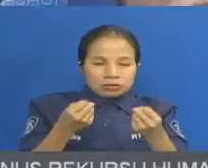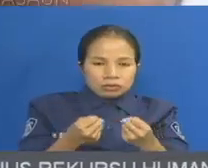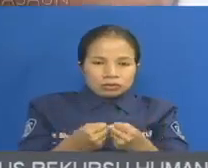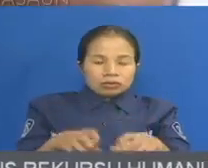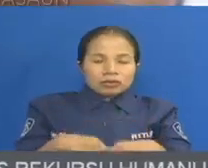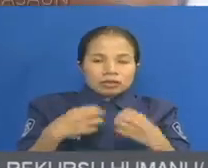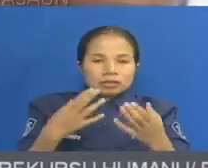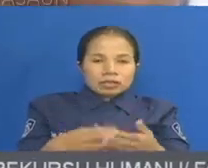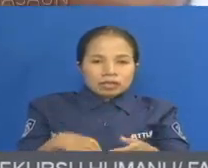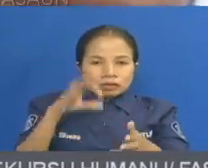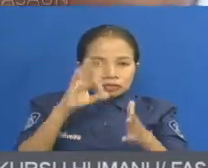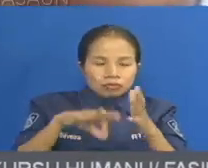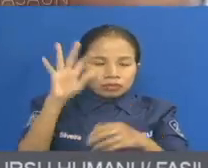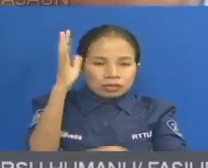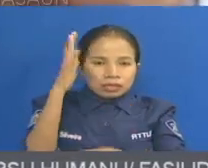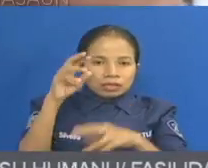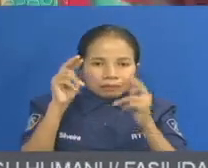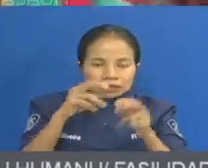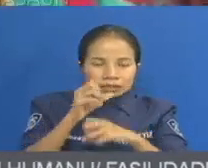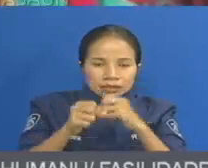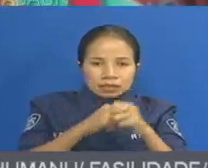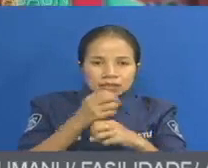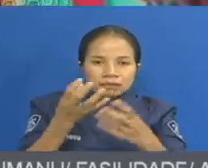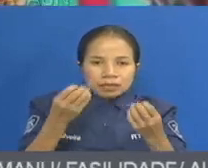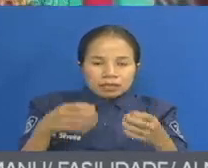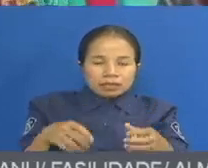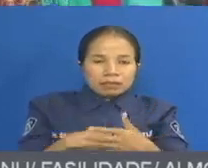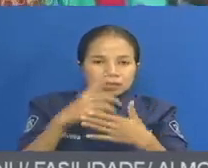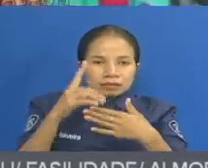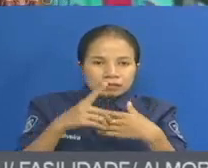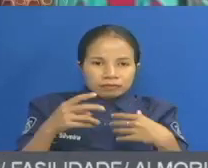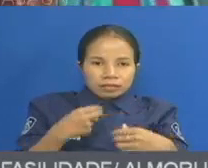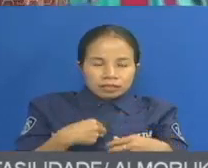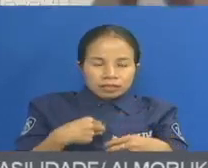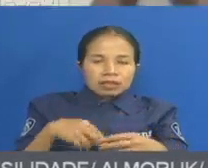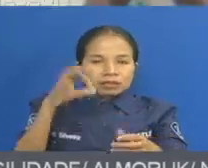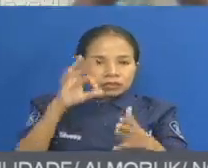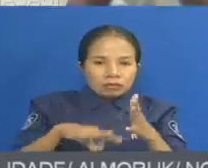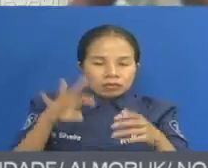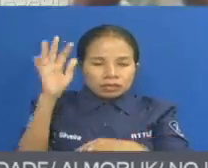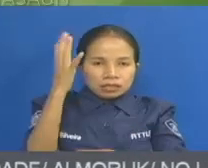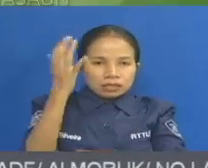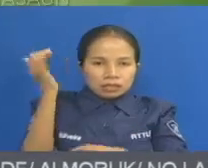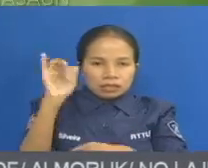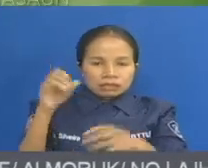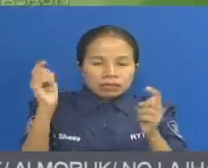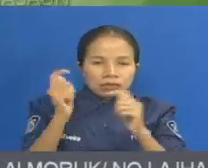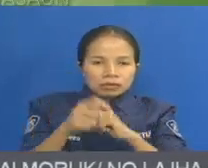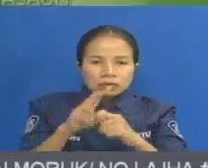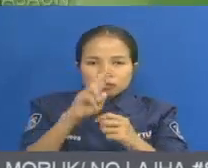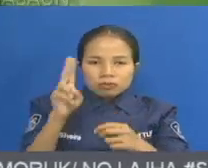atu preserva ai horis nebe precisa tinambarak maka desenvolve an atu kuda ai hirak ne bele substitui ba